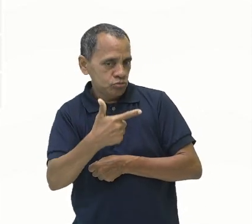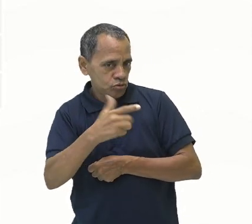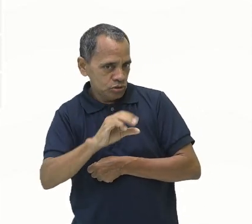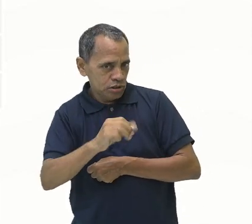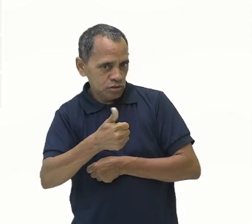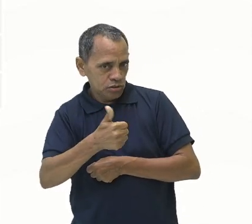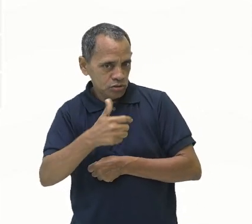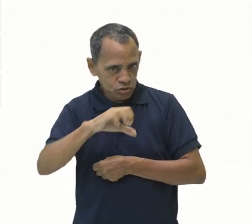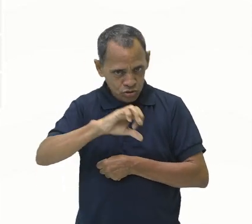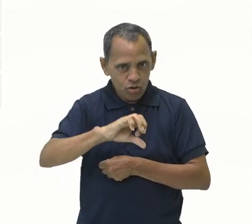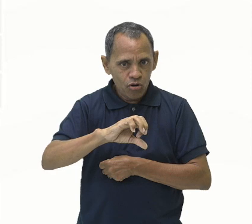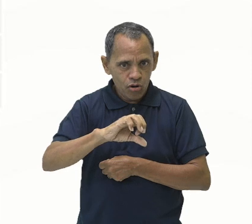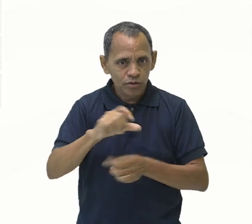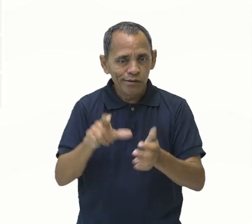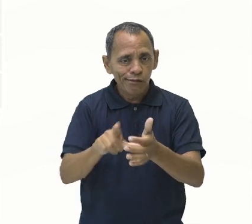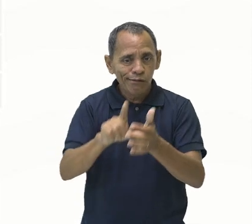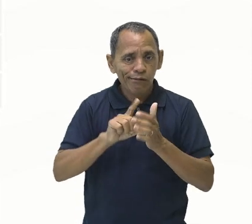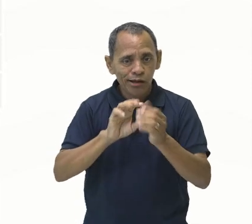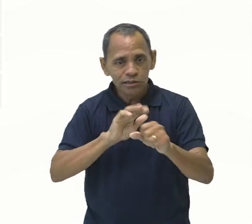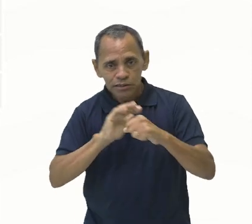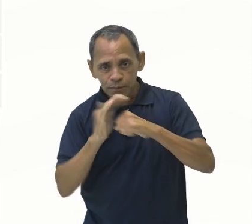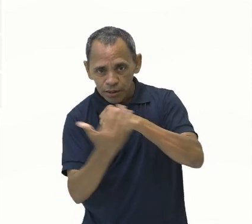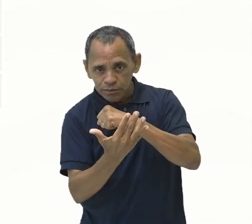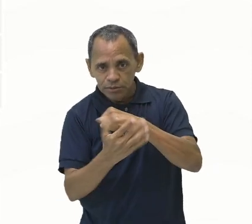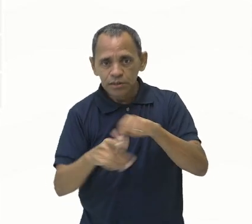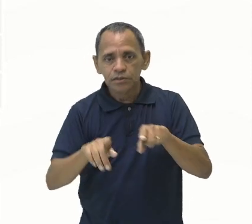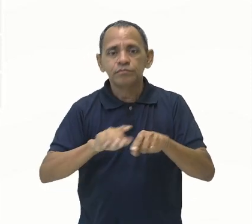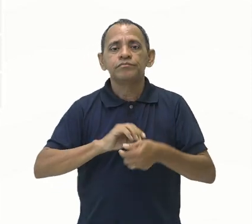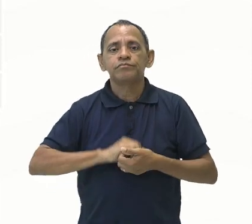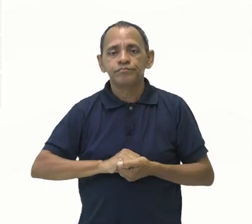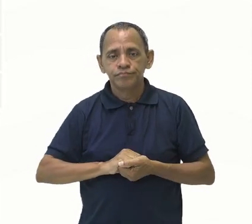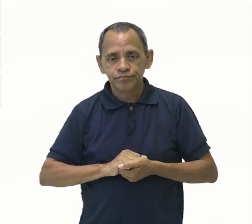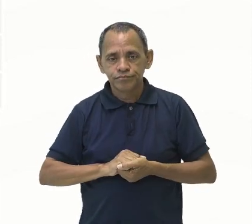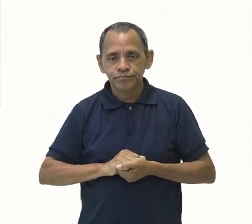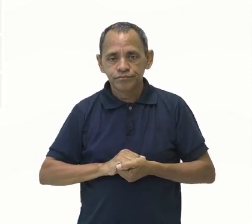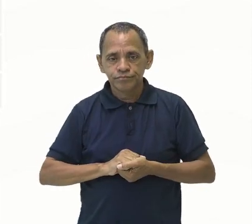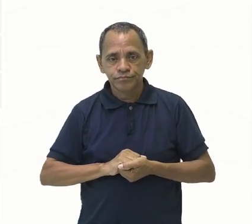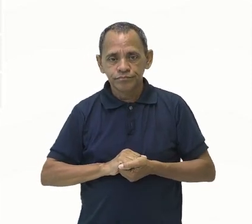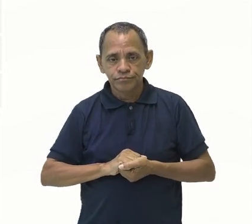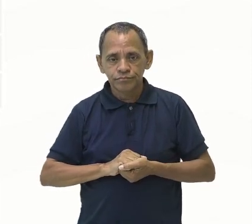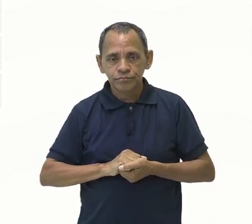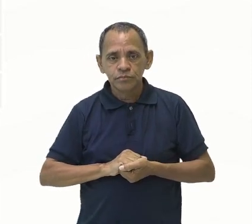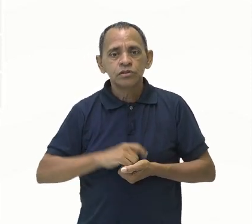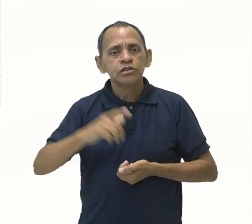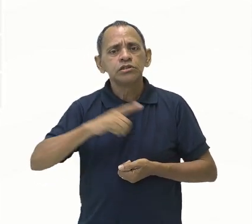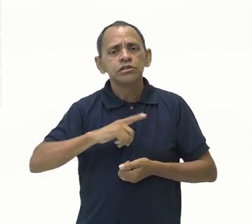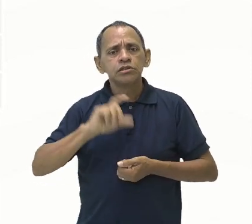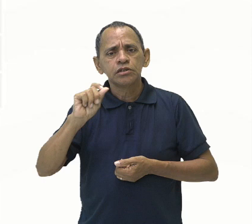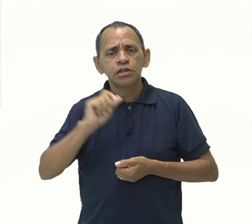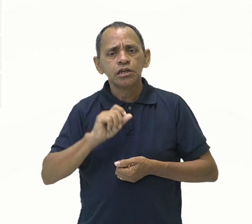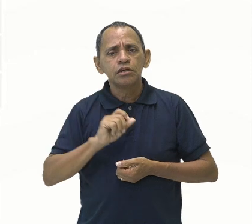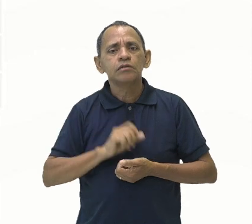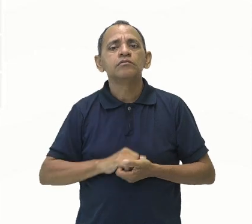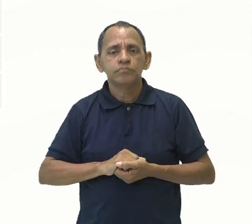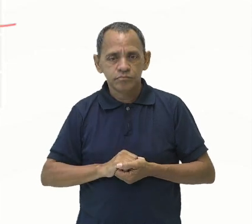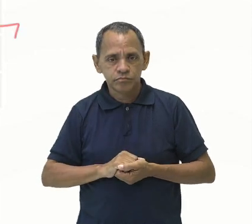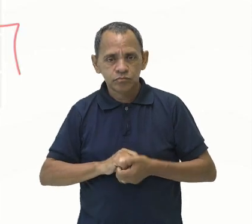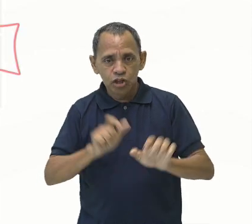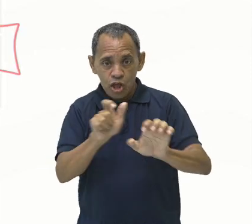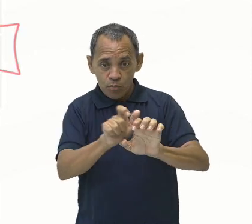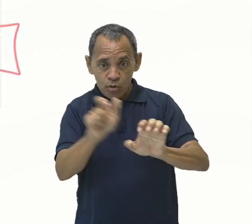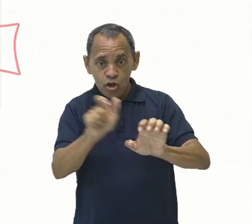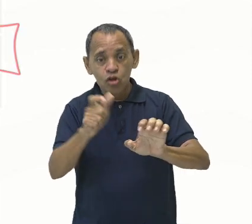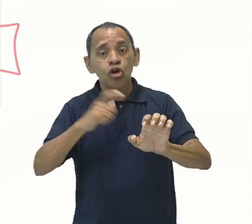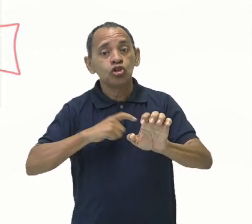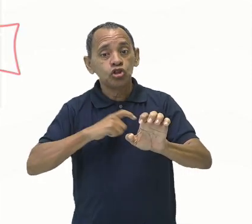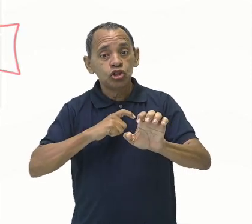ano antes da pandemia, né? A pandemia bagunçou tudo. Mas a gente tem aí, por exemplo, só de empreendedores que fazem